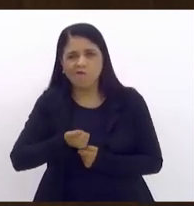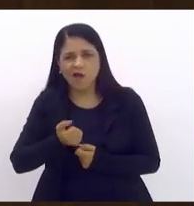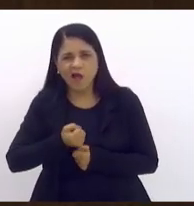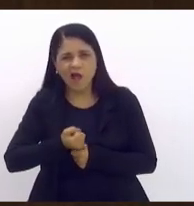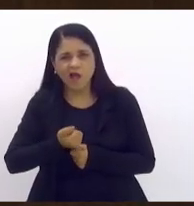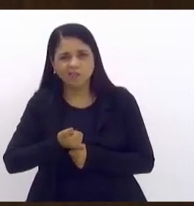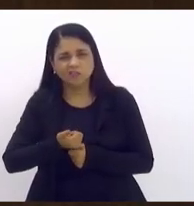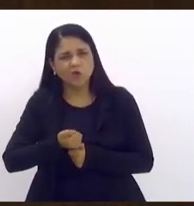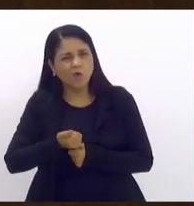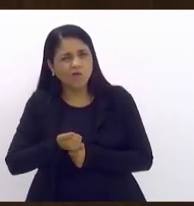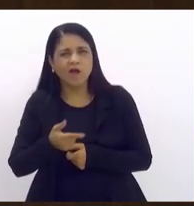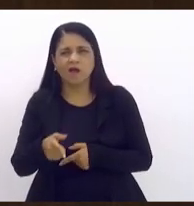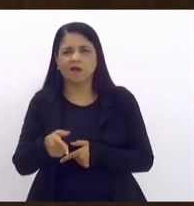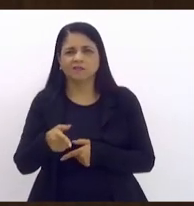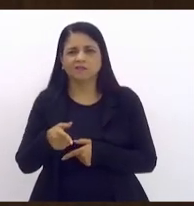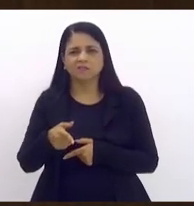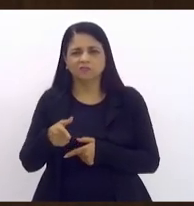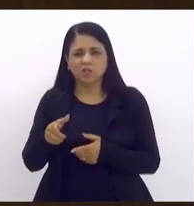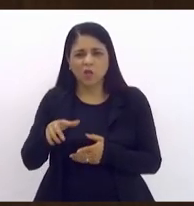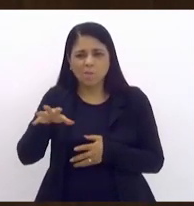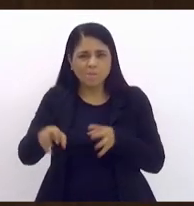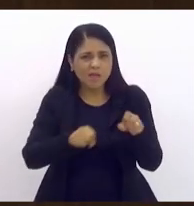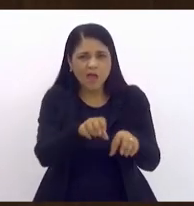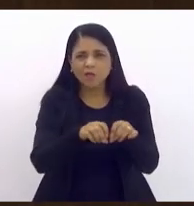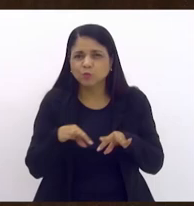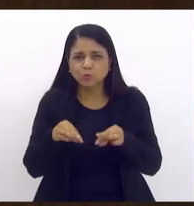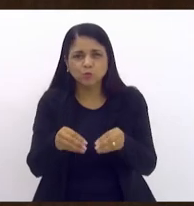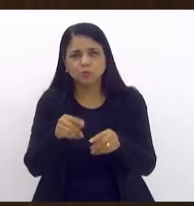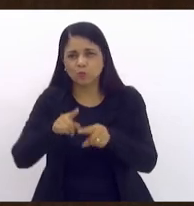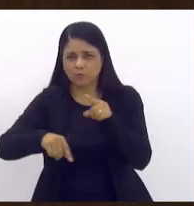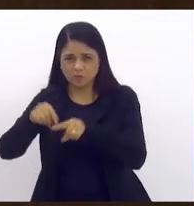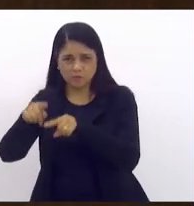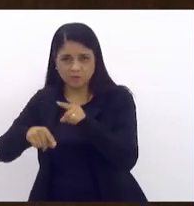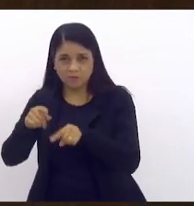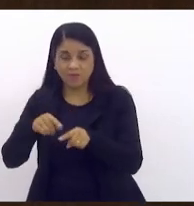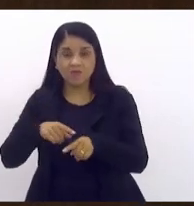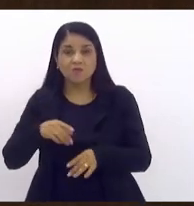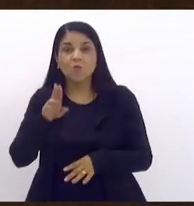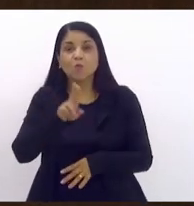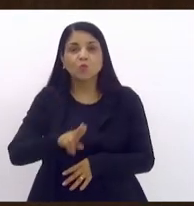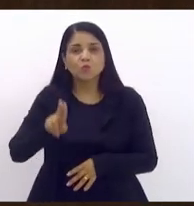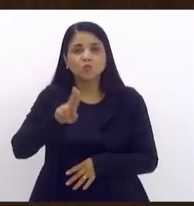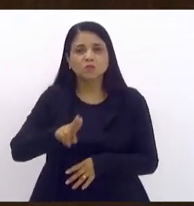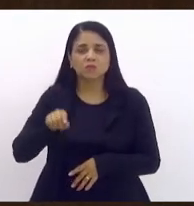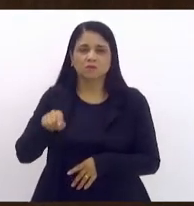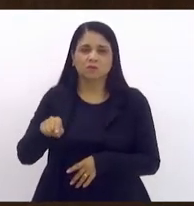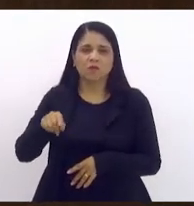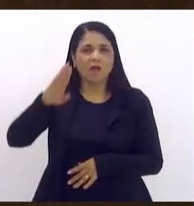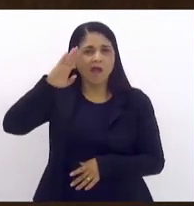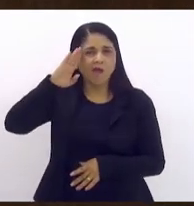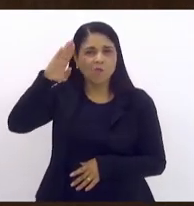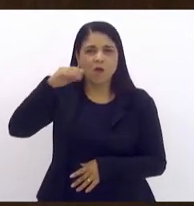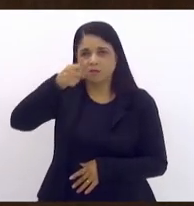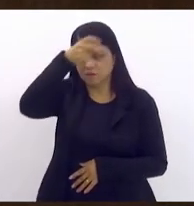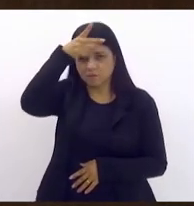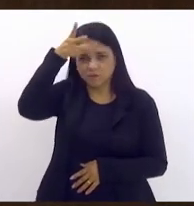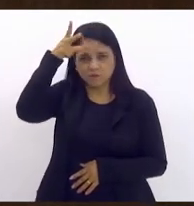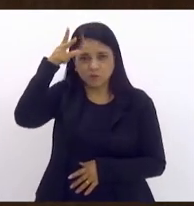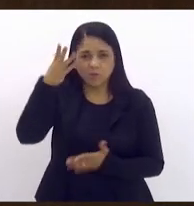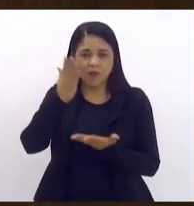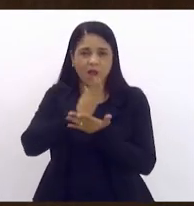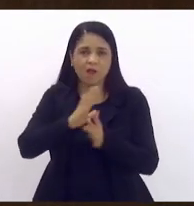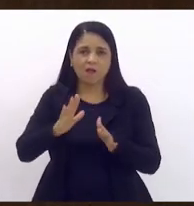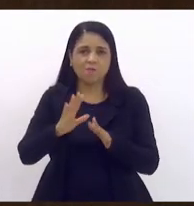material desses vendedores que lá estavam e, mais que isso, usaram a Guarda Municipal para, de certa forma, acabar com